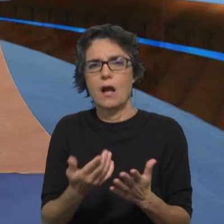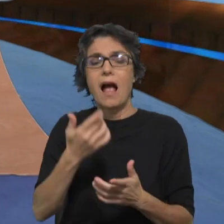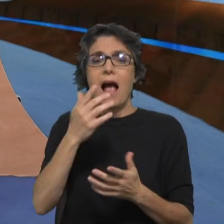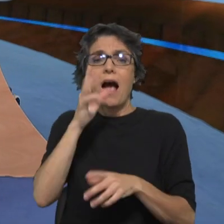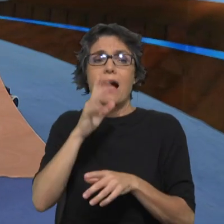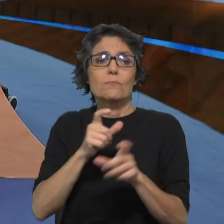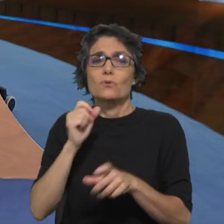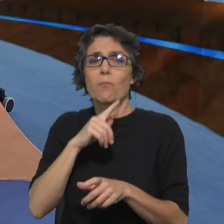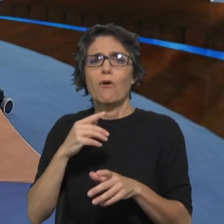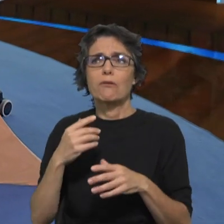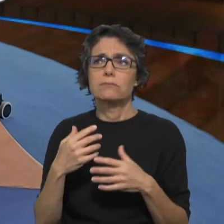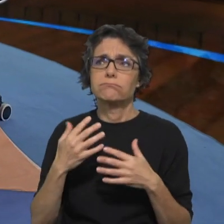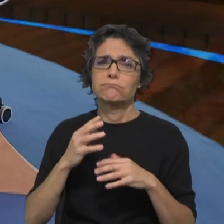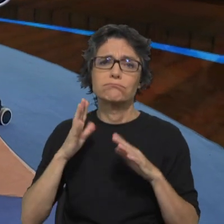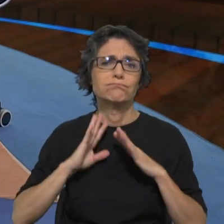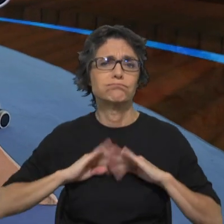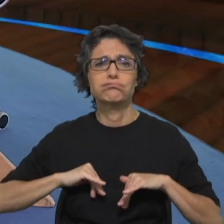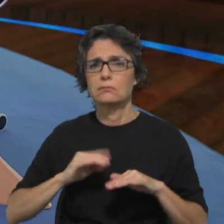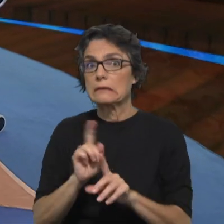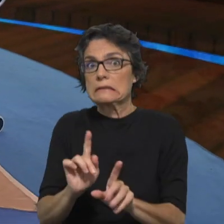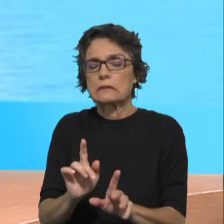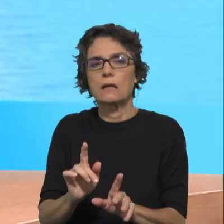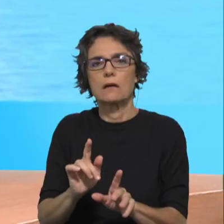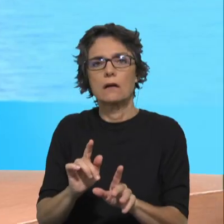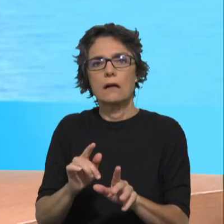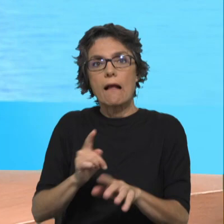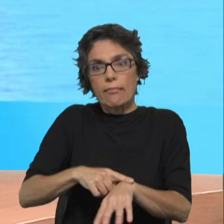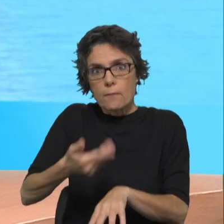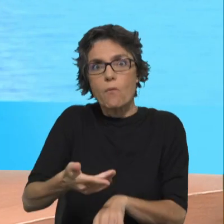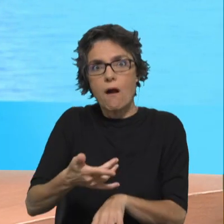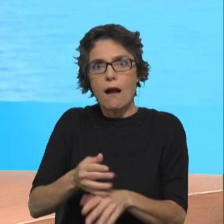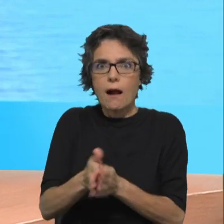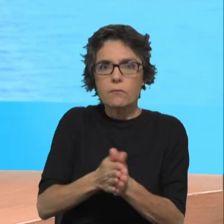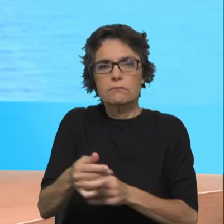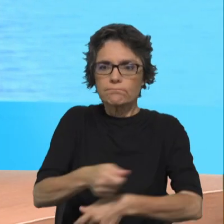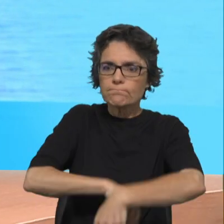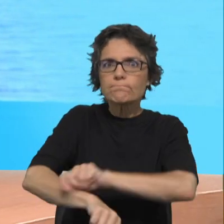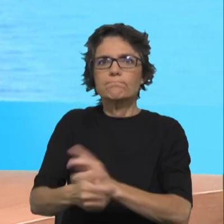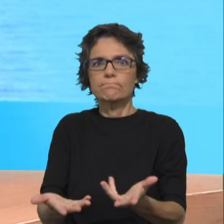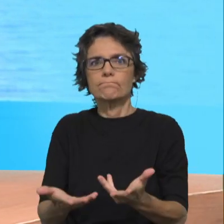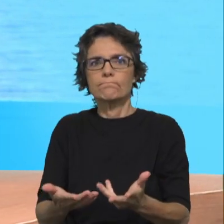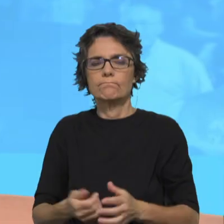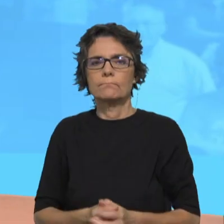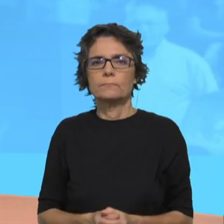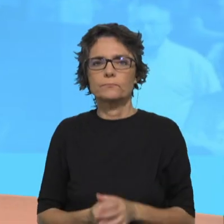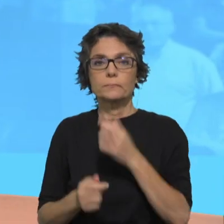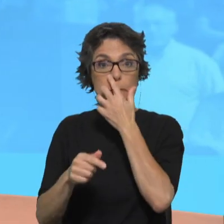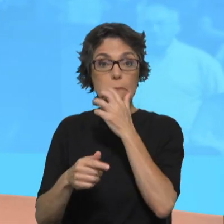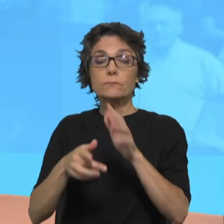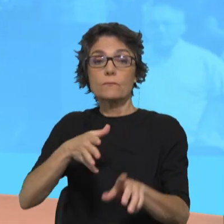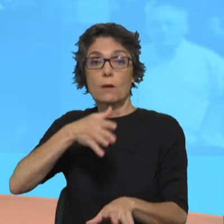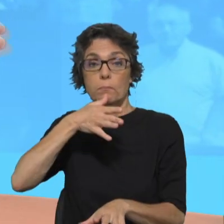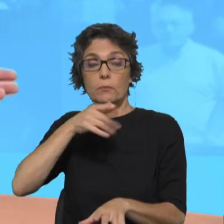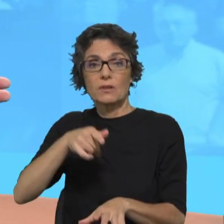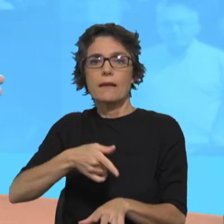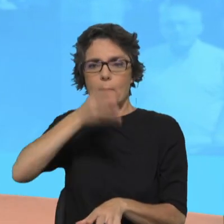vamos aproveitar o mais que pudermos o que temos e os que vêm atrás que lidem com a situação. Em todo caso, mais que as palavras, aos